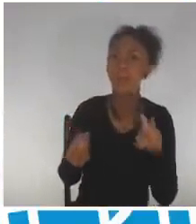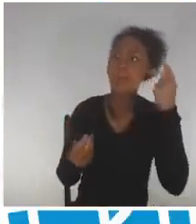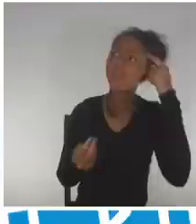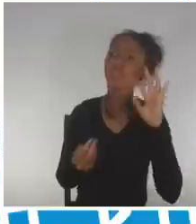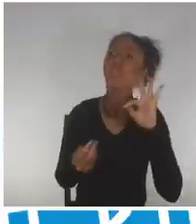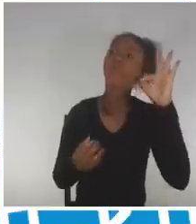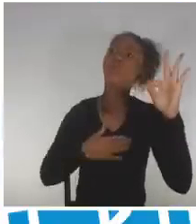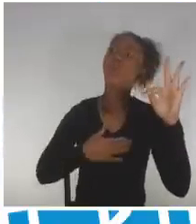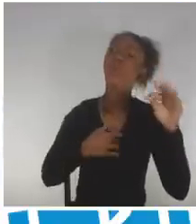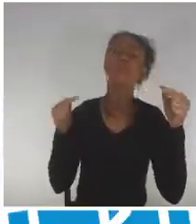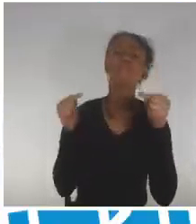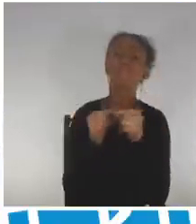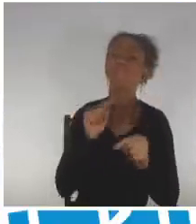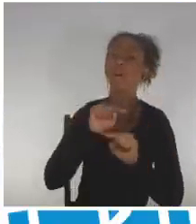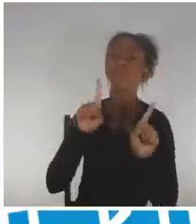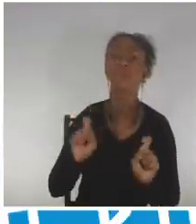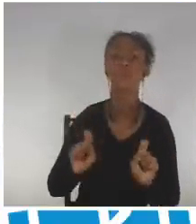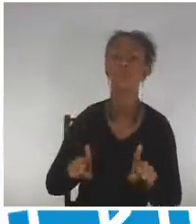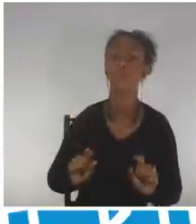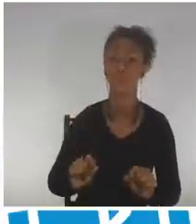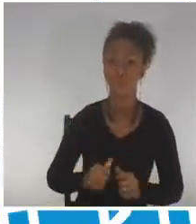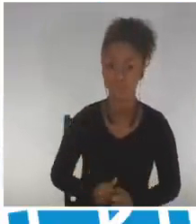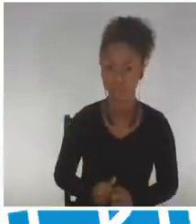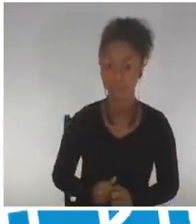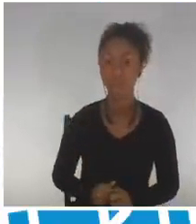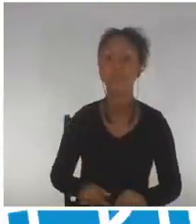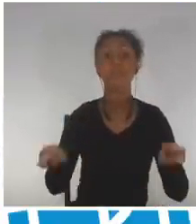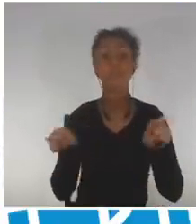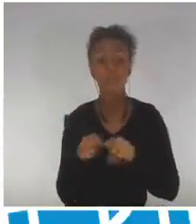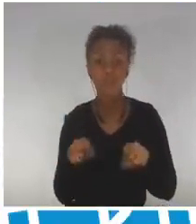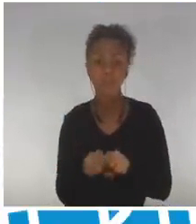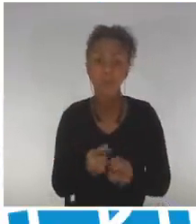Ao introduzir projeto de vida